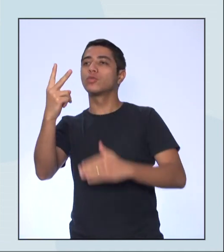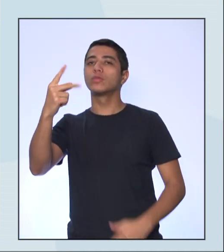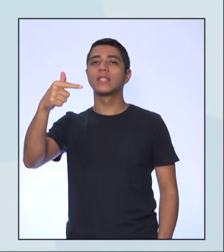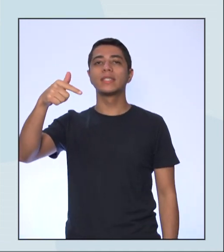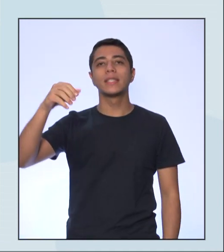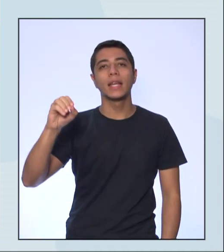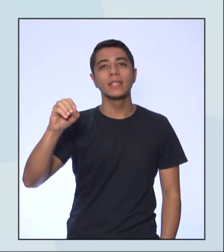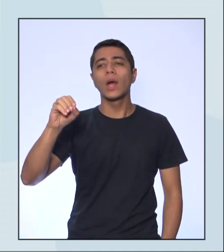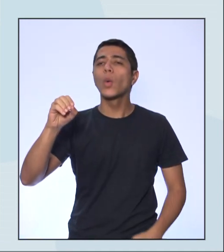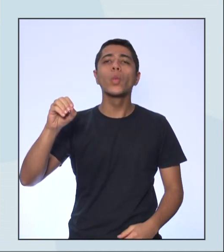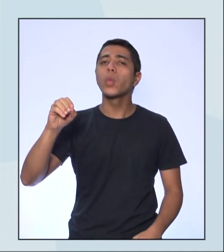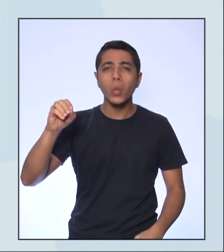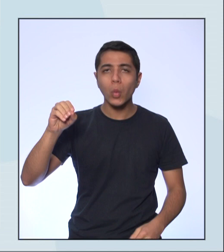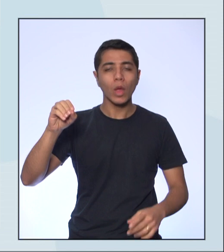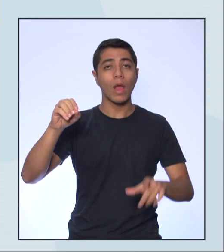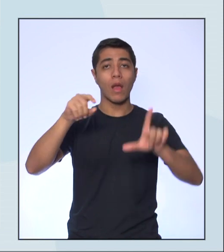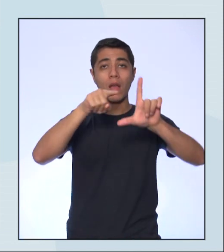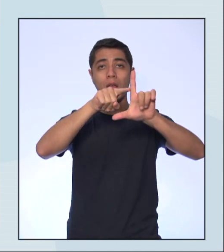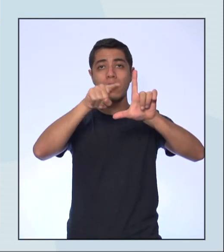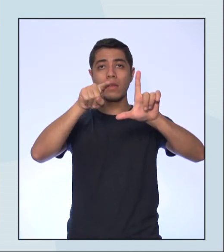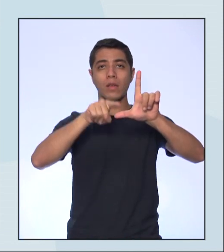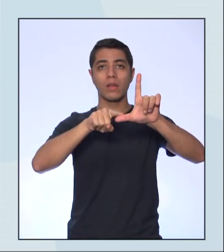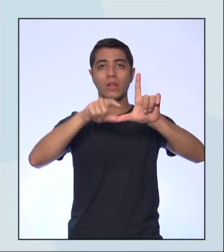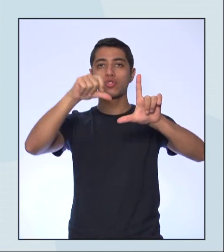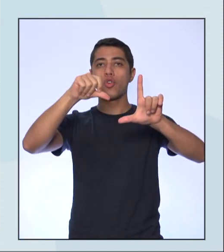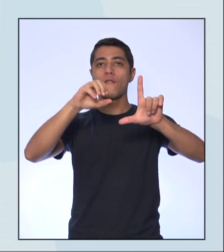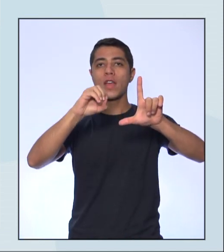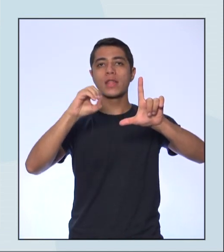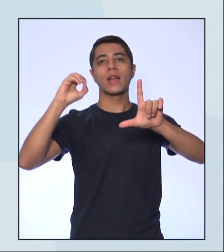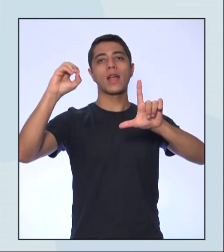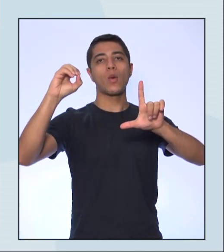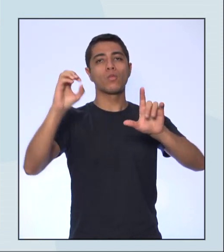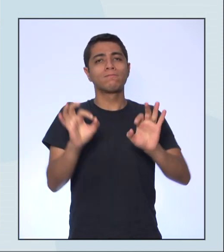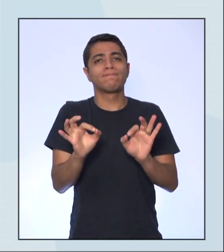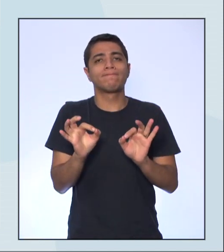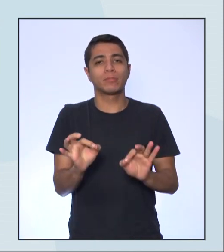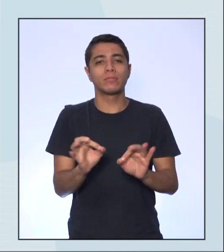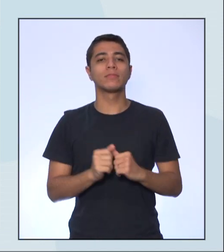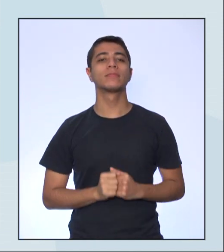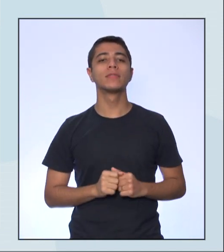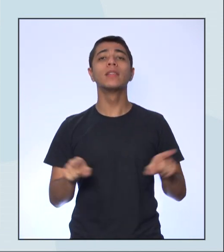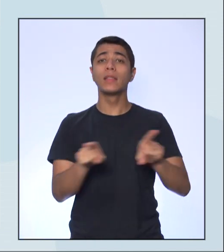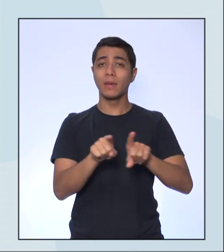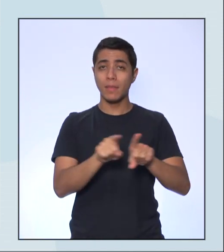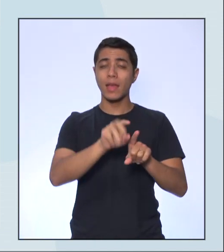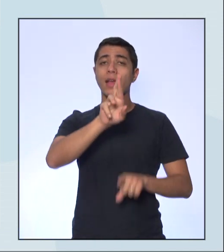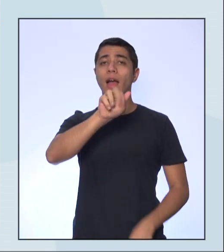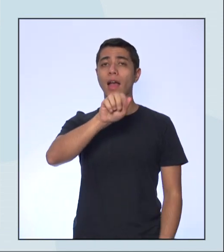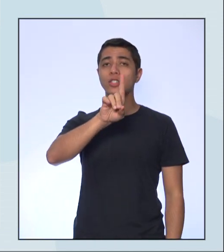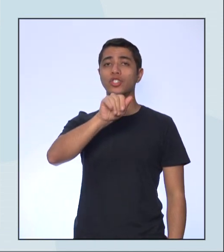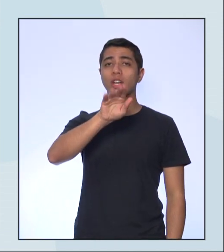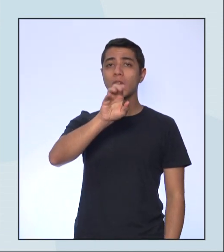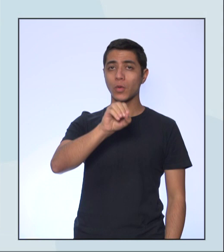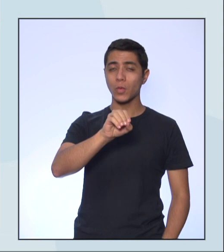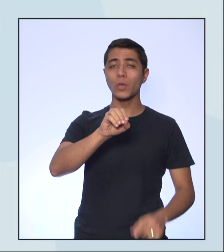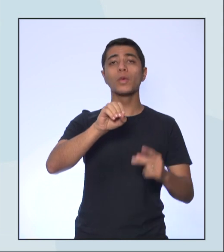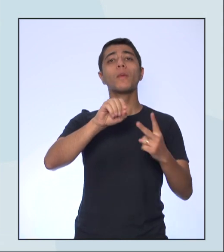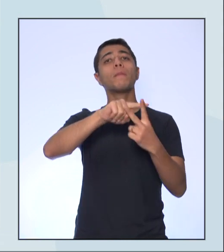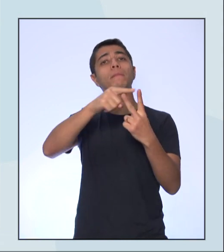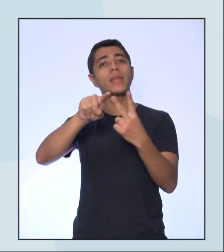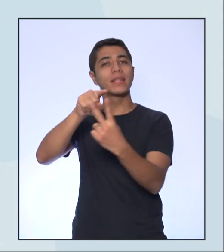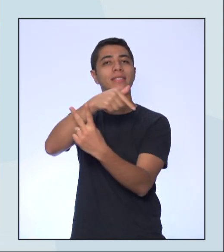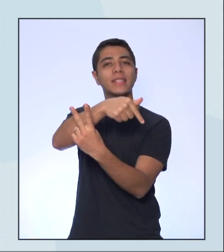certinho né e eu mesmo ideia dos radianos então eu vou ter site pi sobre 6 e 5 pi sobre